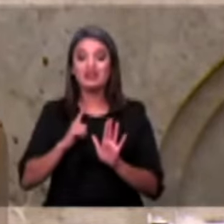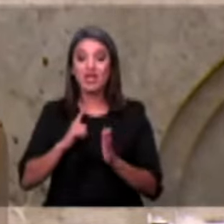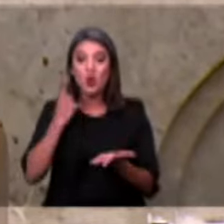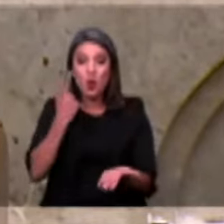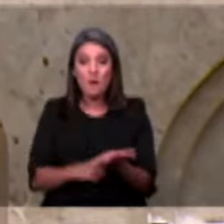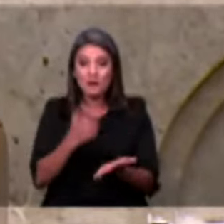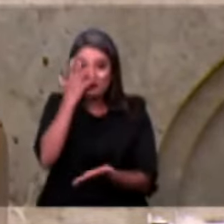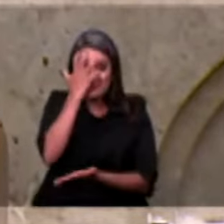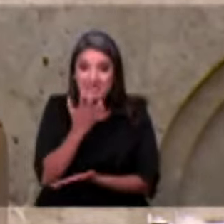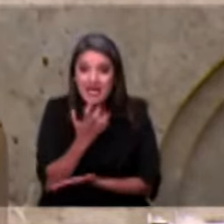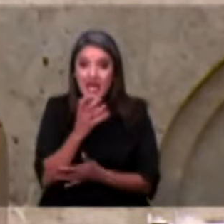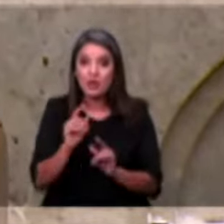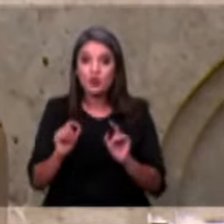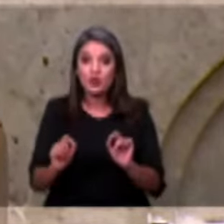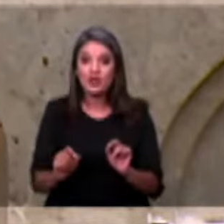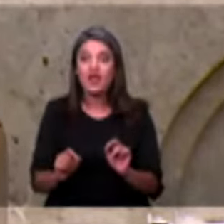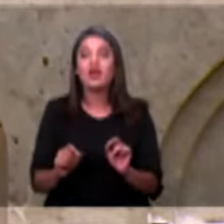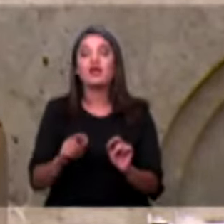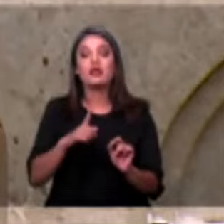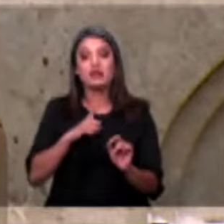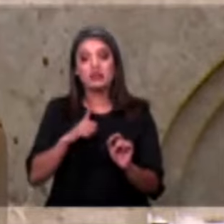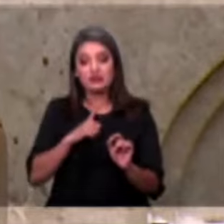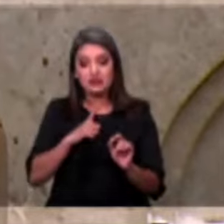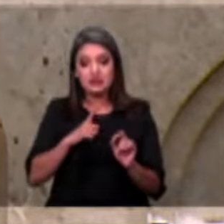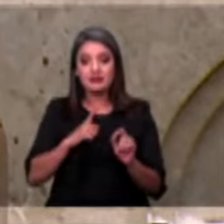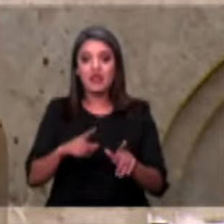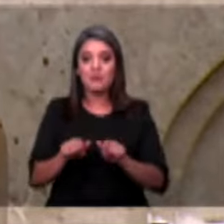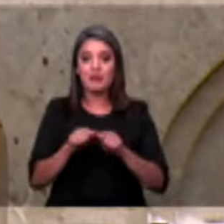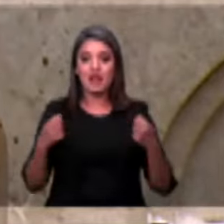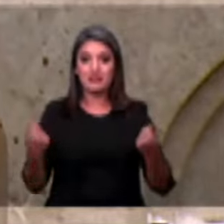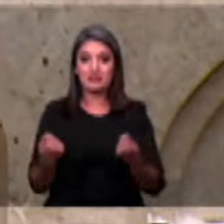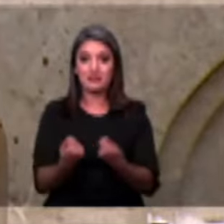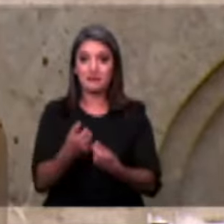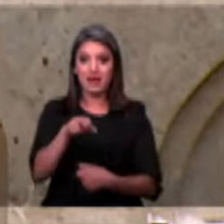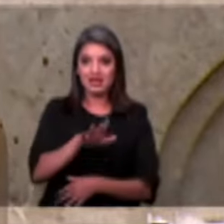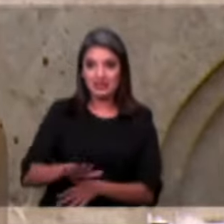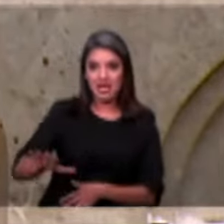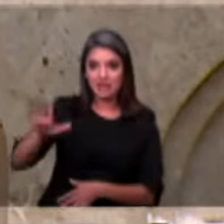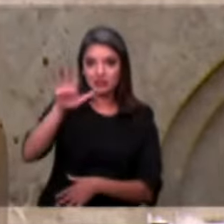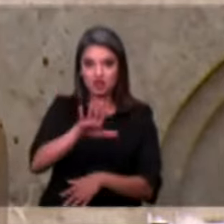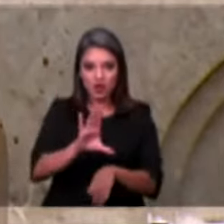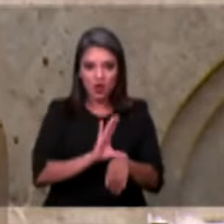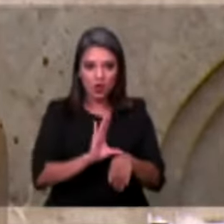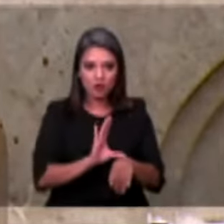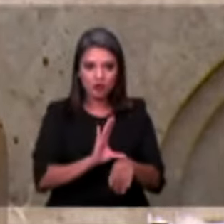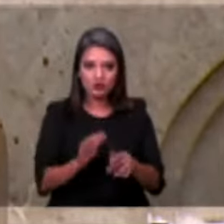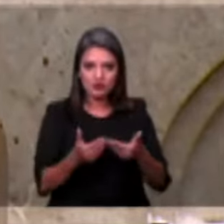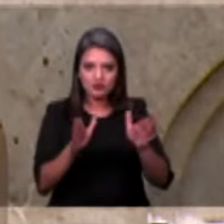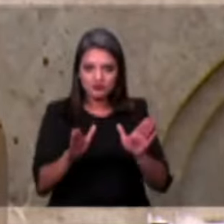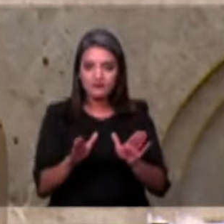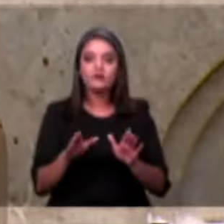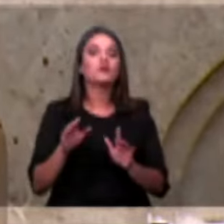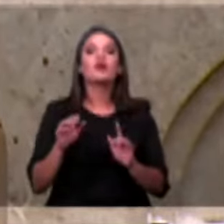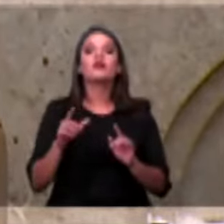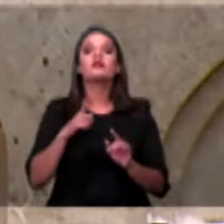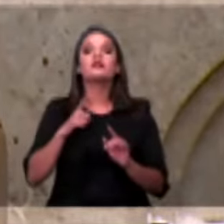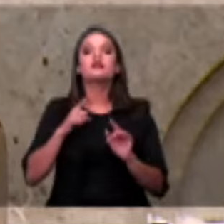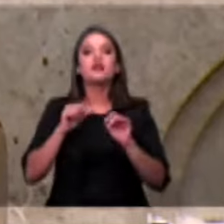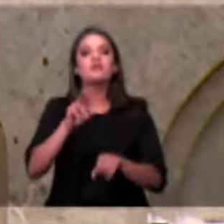foi soberanamente delegado pela Assembleia Nacional Constituinte de velar pela integridade